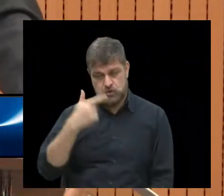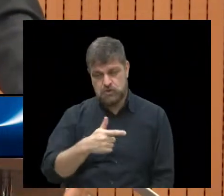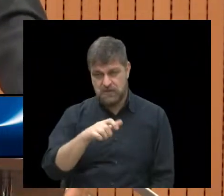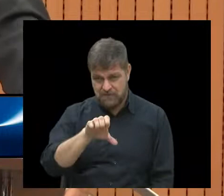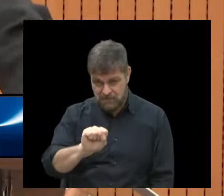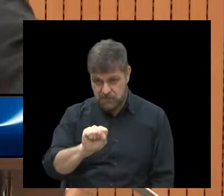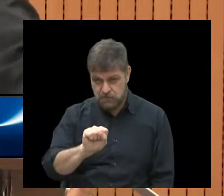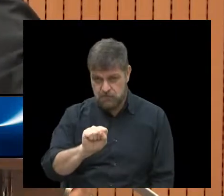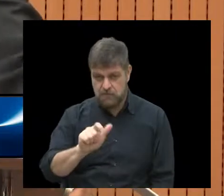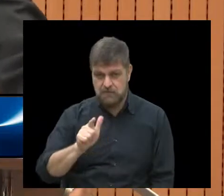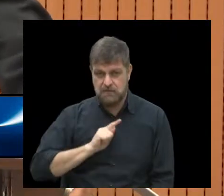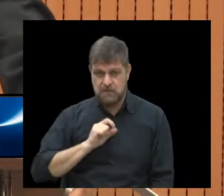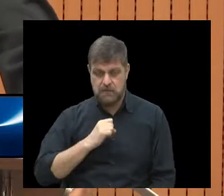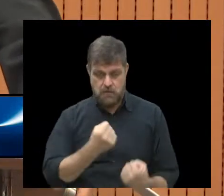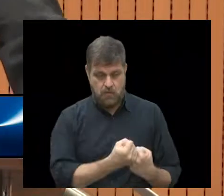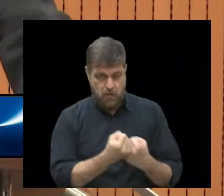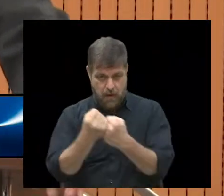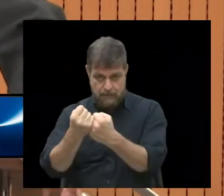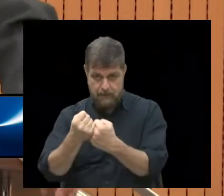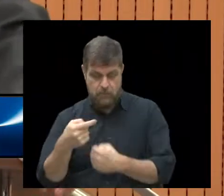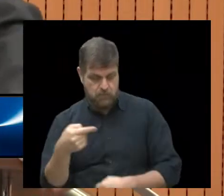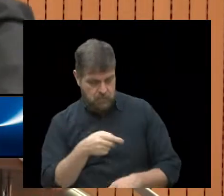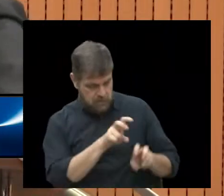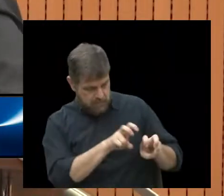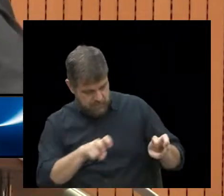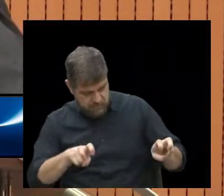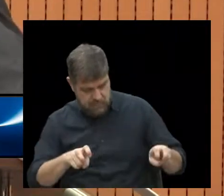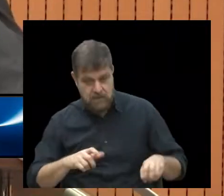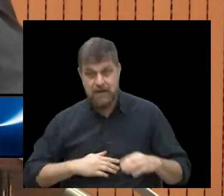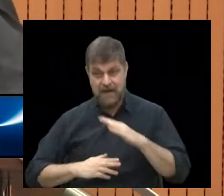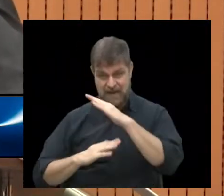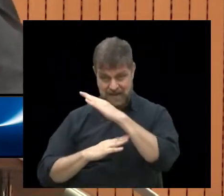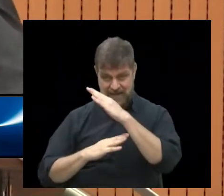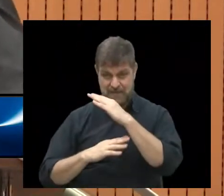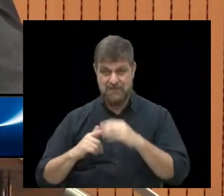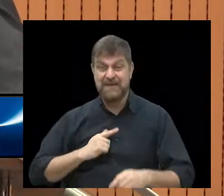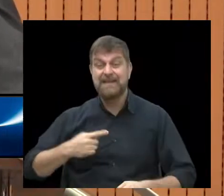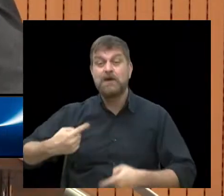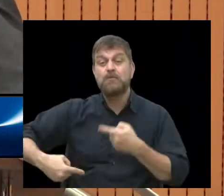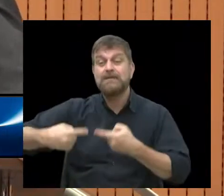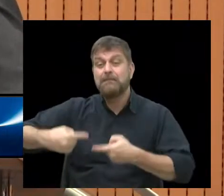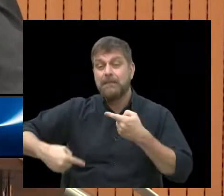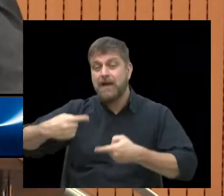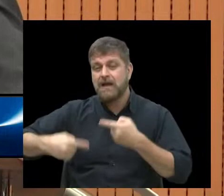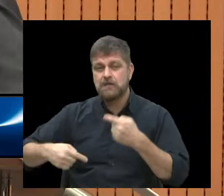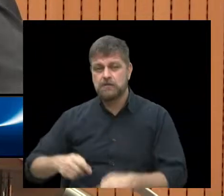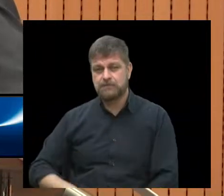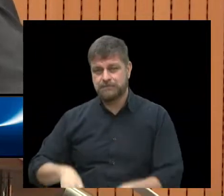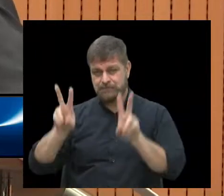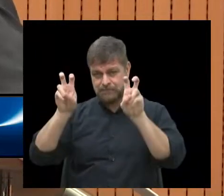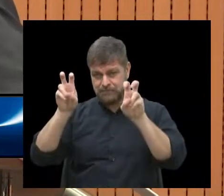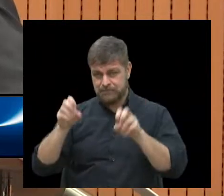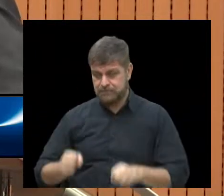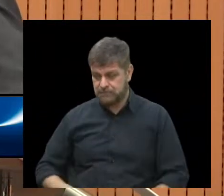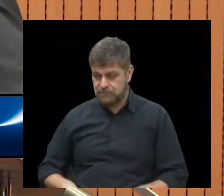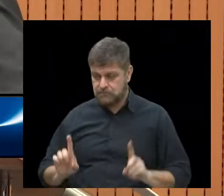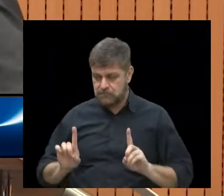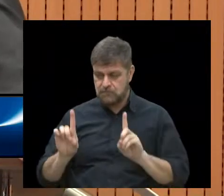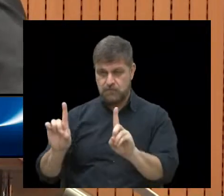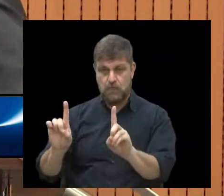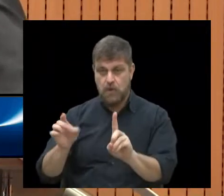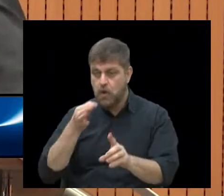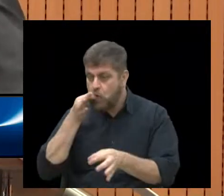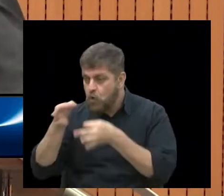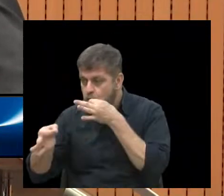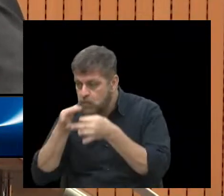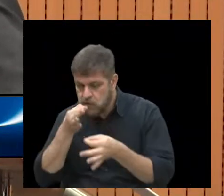28, com o apoio aqui da mesa da casa, da instituição, um debate com as duas posições sobre o